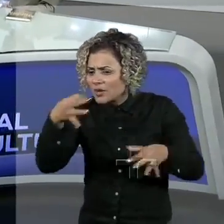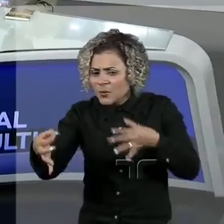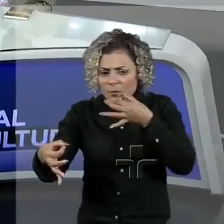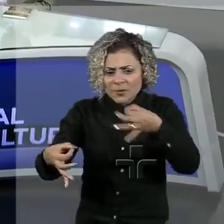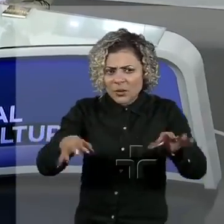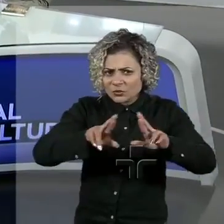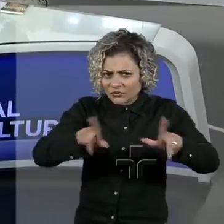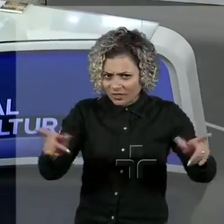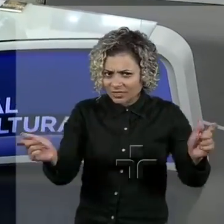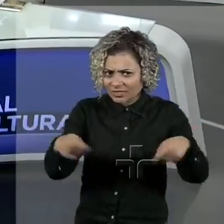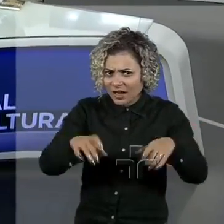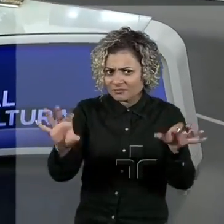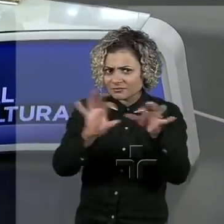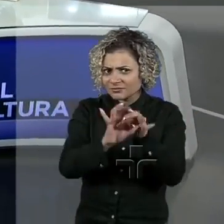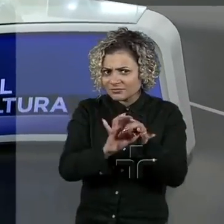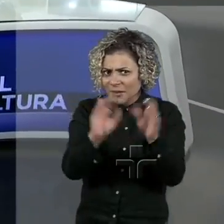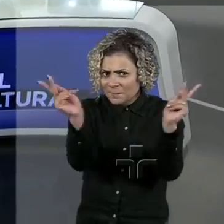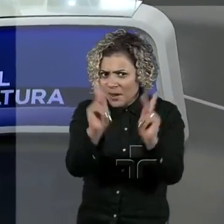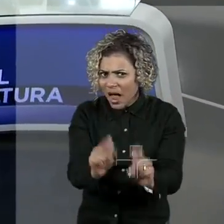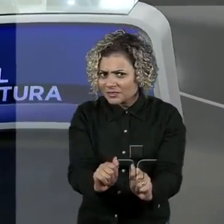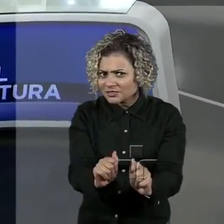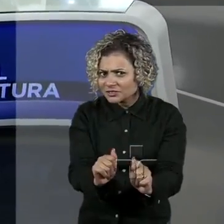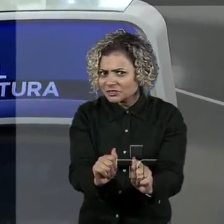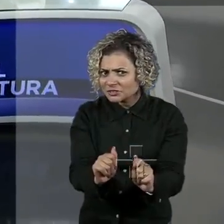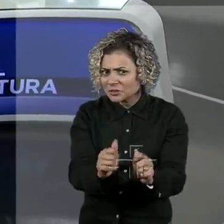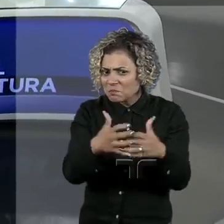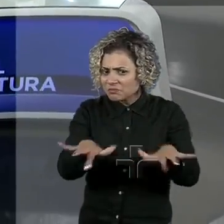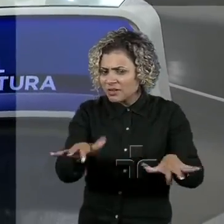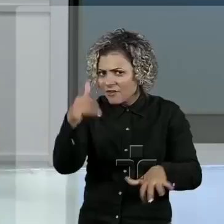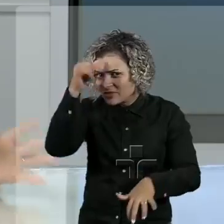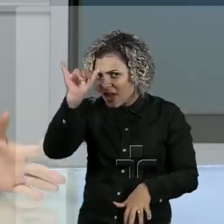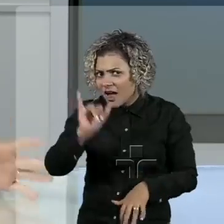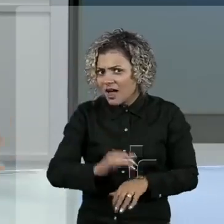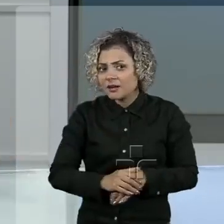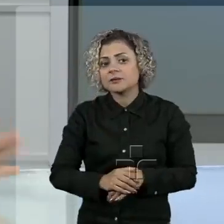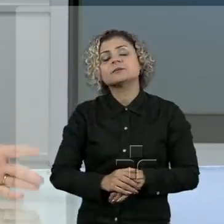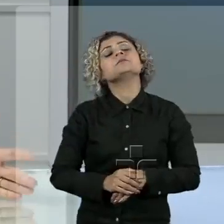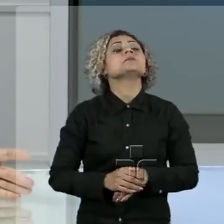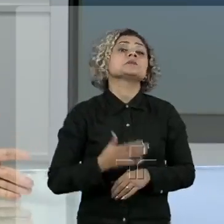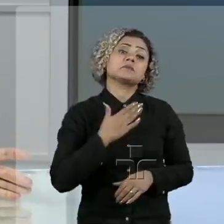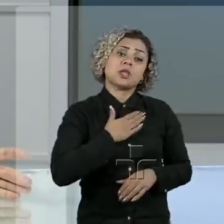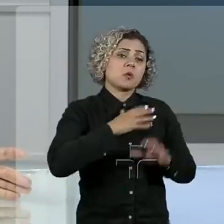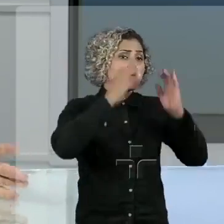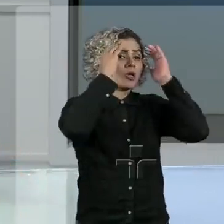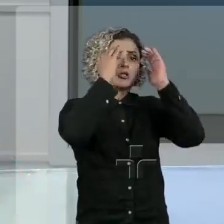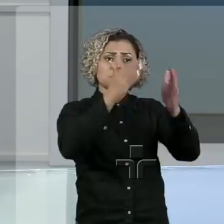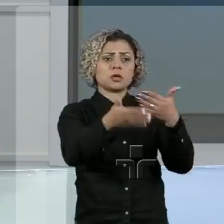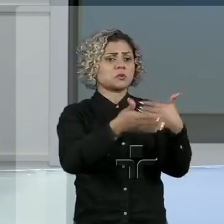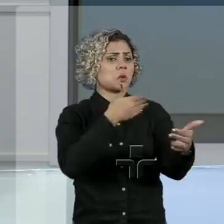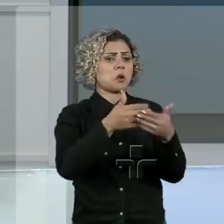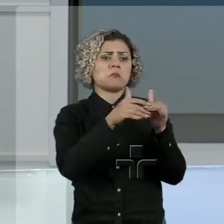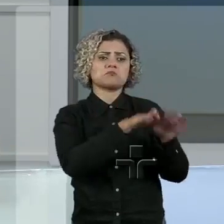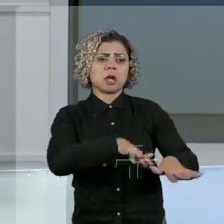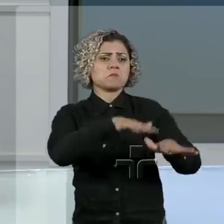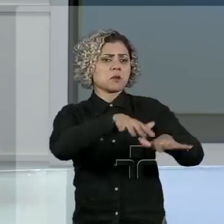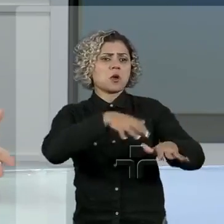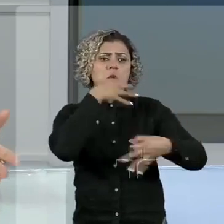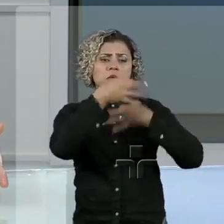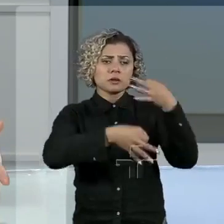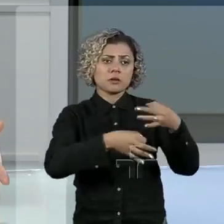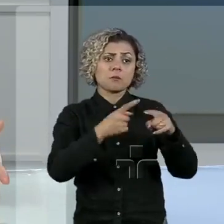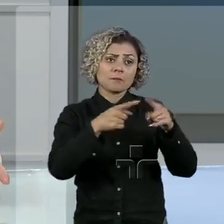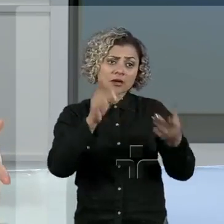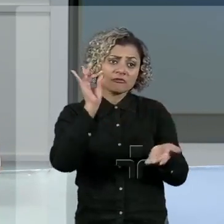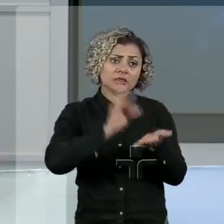princípio e apaziguar essa questão da polarização? Olha, eu realmente respeito todo tipo de manifestação, mas a verdade tem que